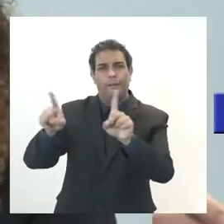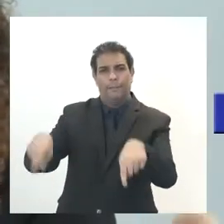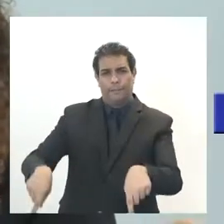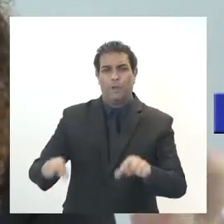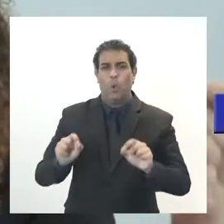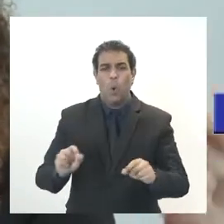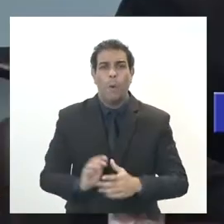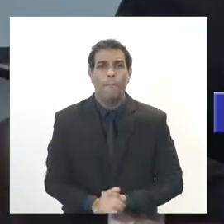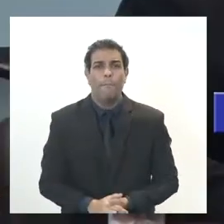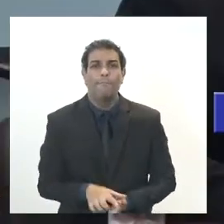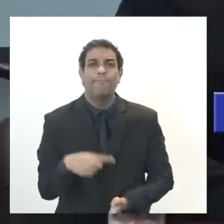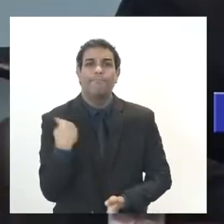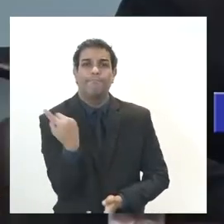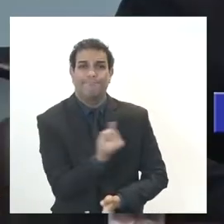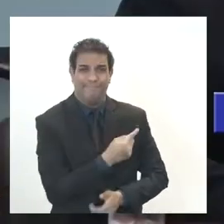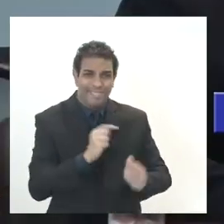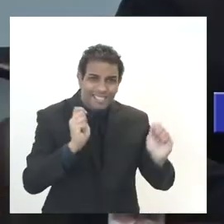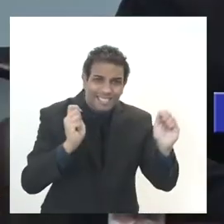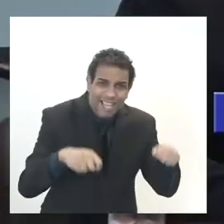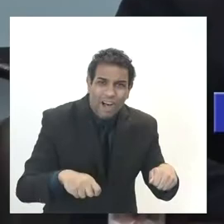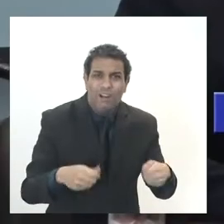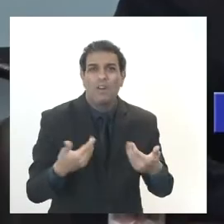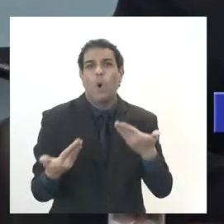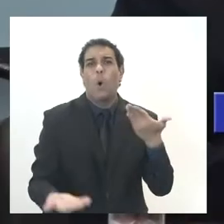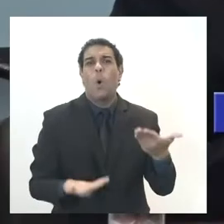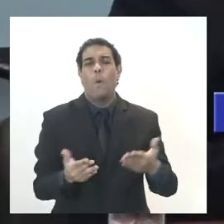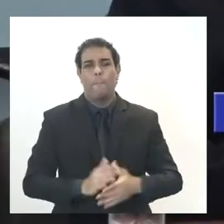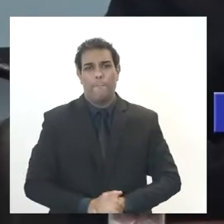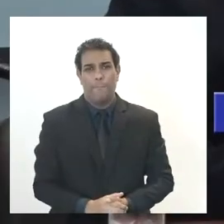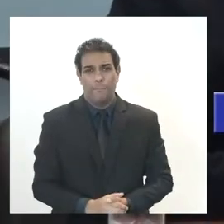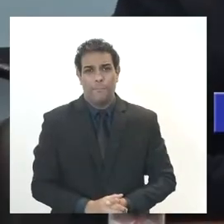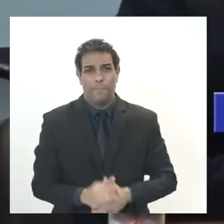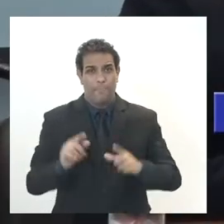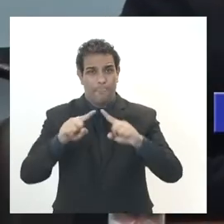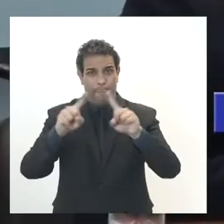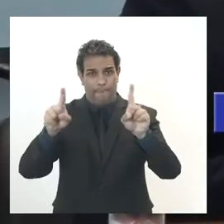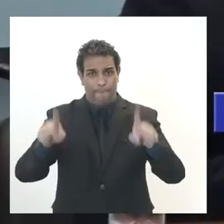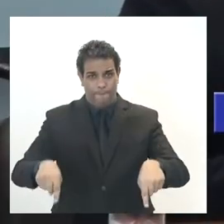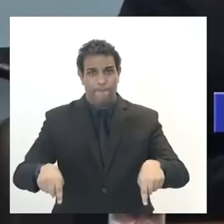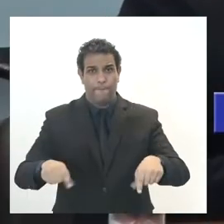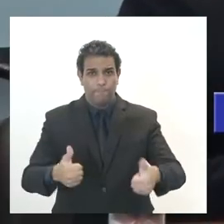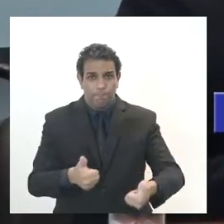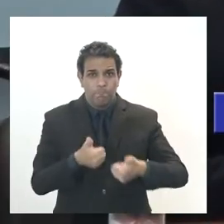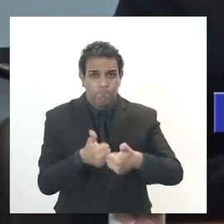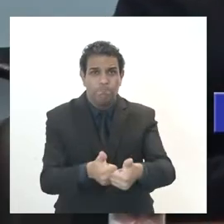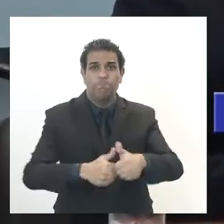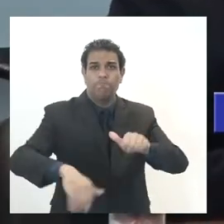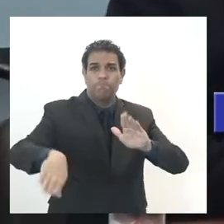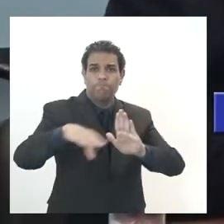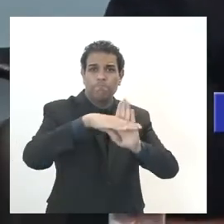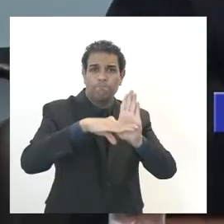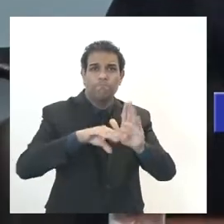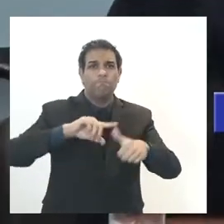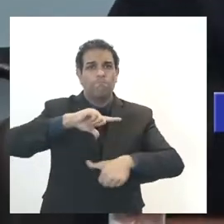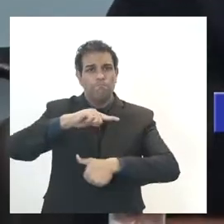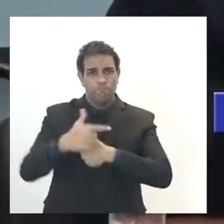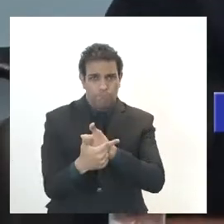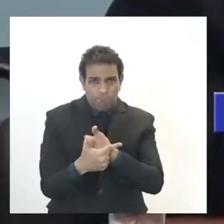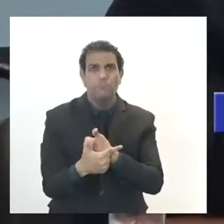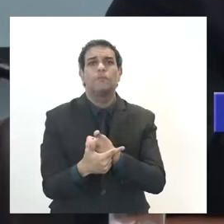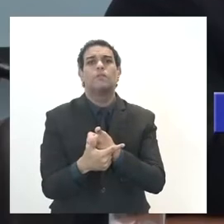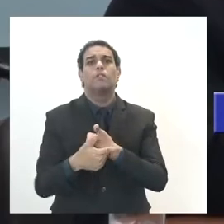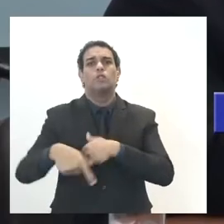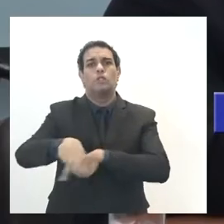isso a gente deixa de ter a possibilidade de servidores que cumpriram o seu papel de defesa do